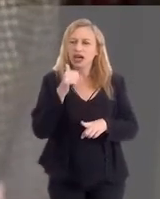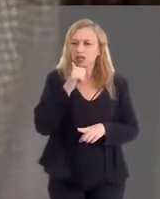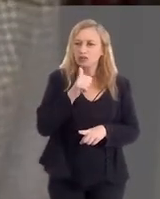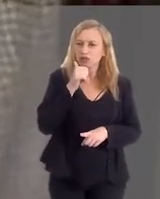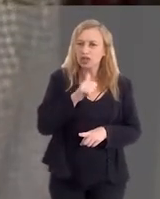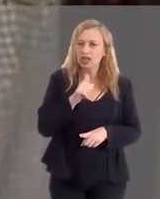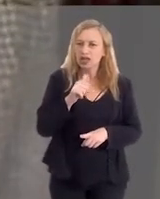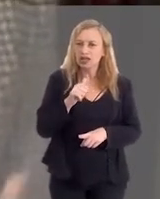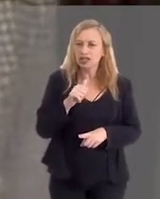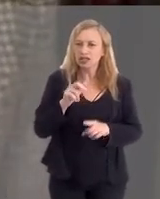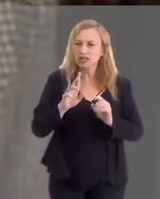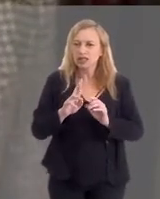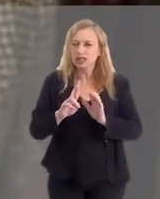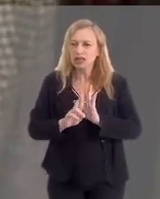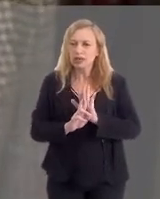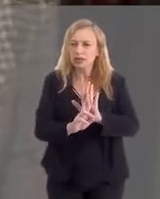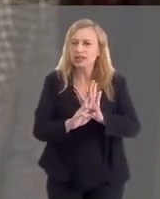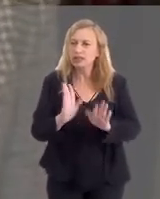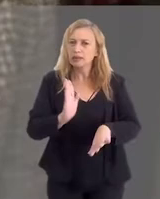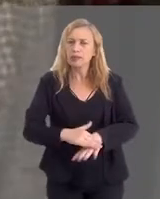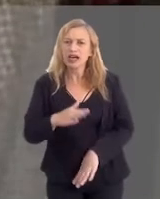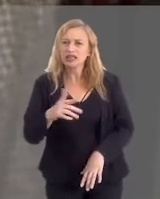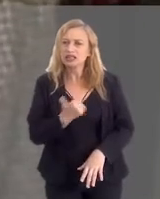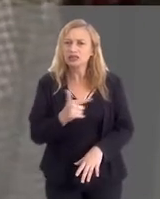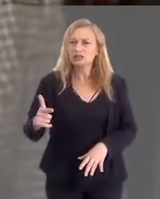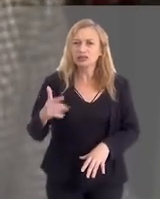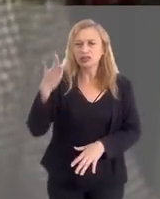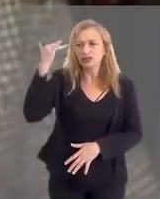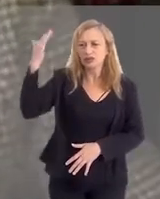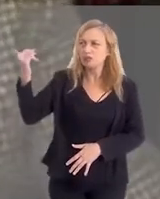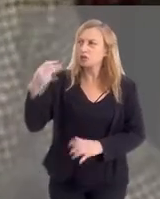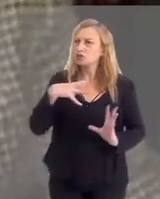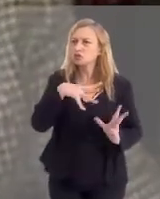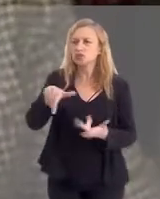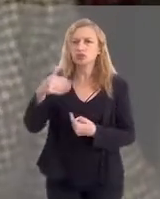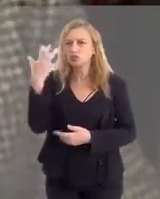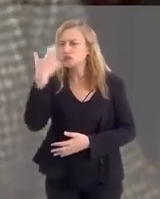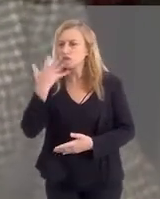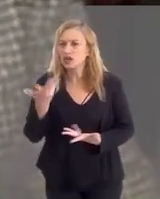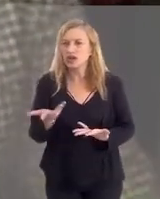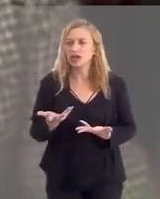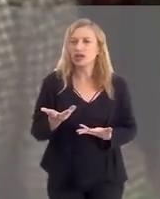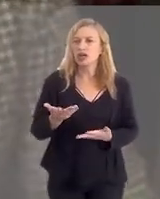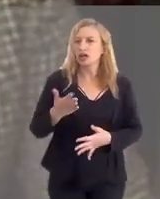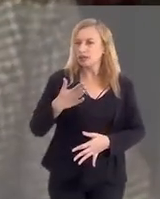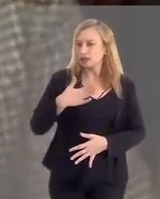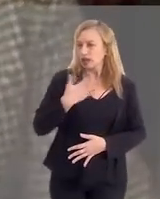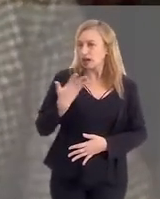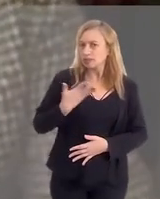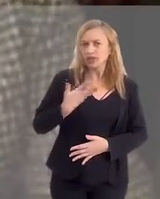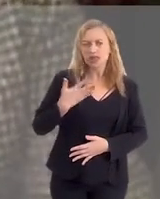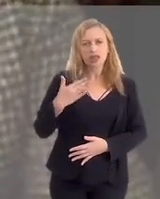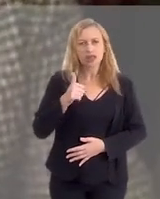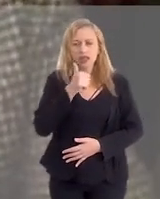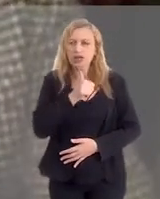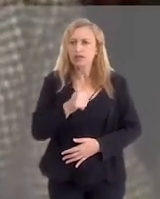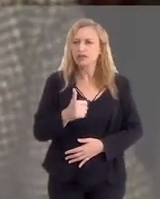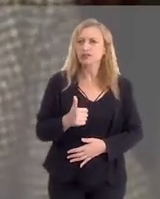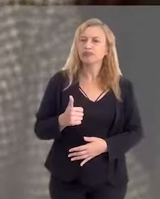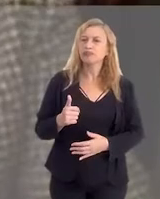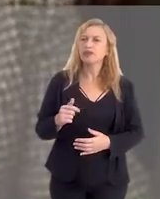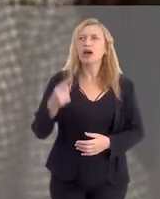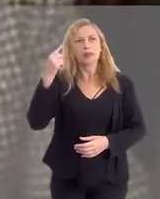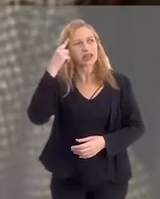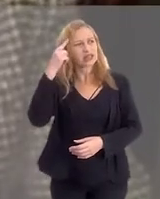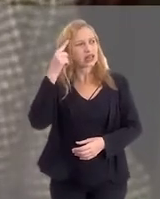potentes? Elas não têm espaço em palcos nenhum. E aí a gente começou, eu e a Chai De Chen, que é minha parceira de longa data, a gente